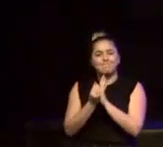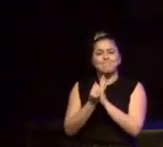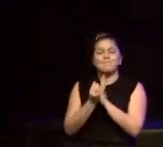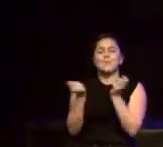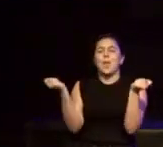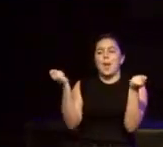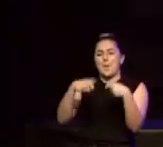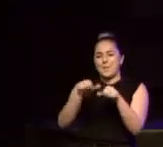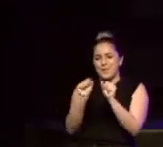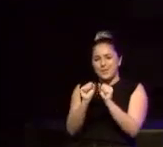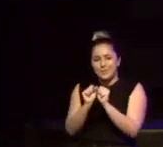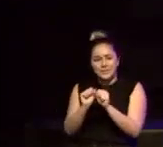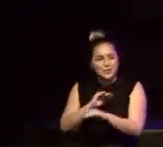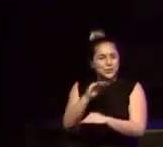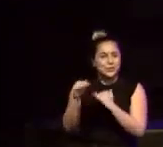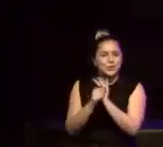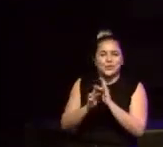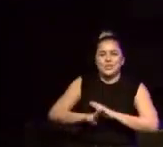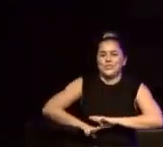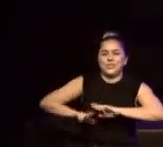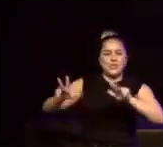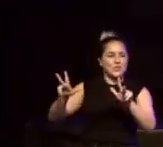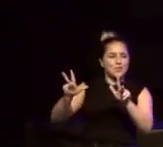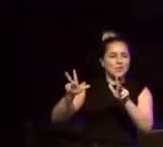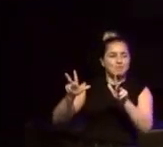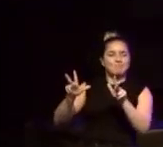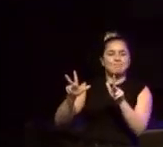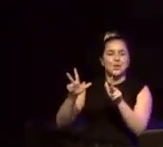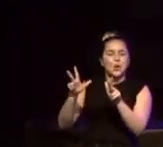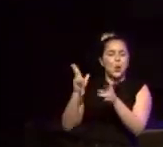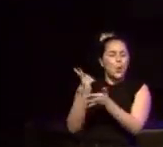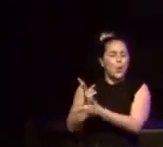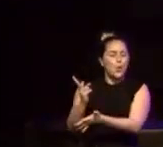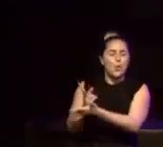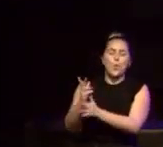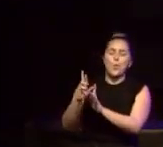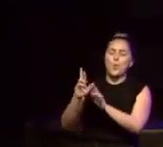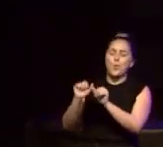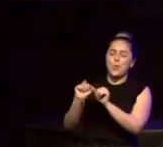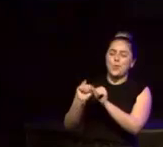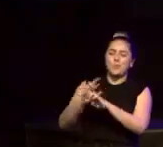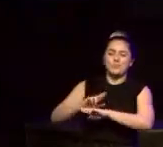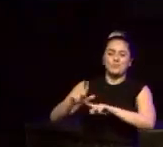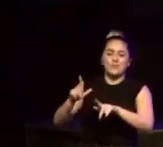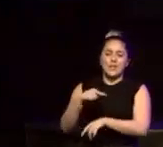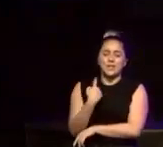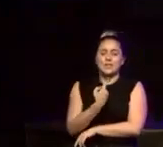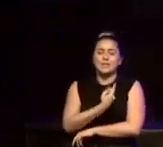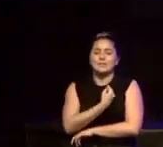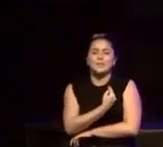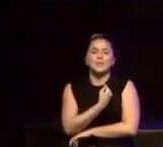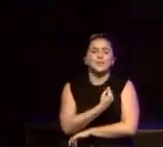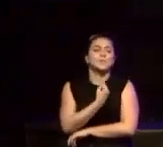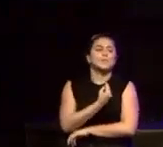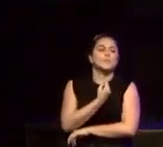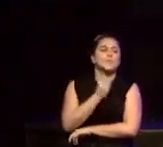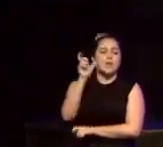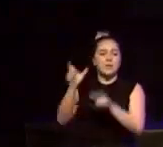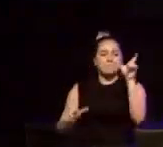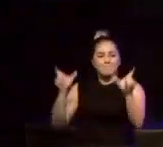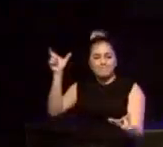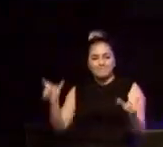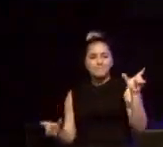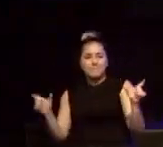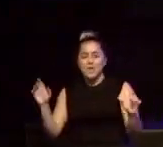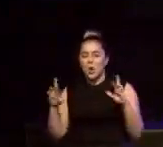diferença. Fez e continuar a fazer diferença na nossa vida e nas pessoas ao nosso redor, porque a eclésia, a